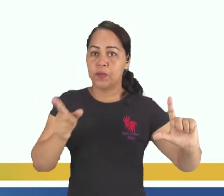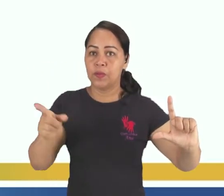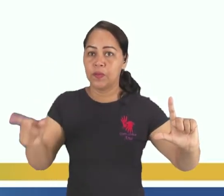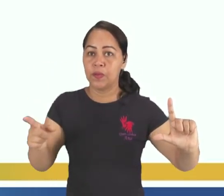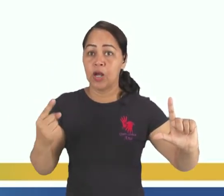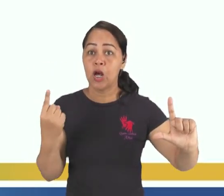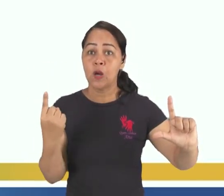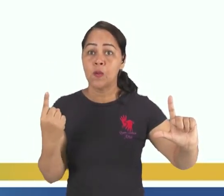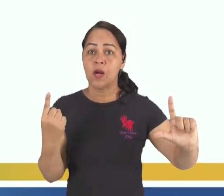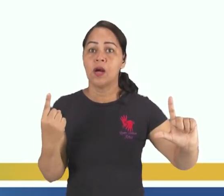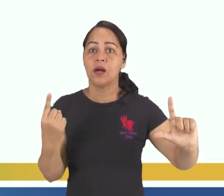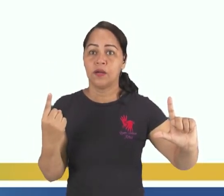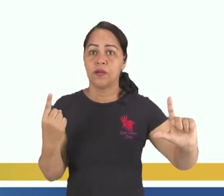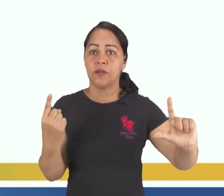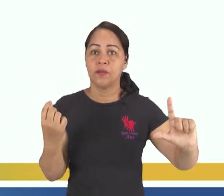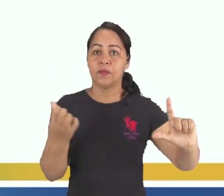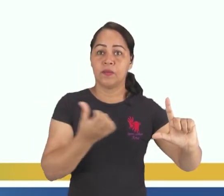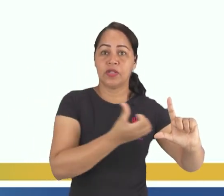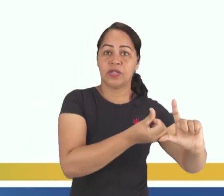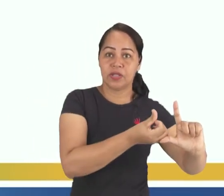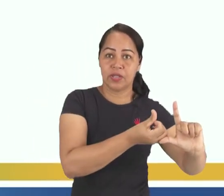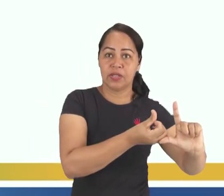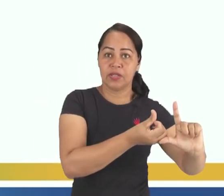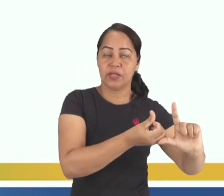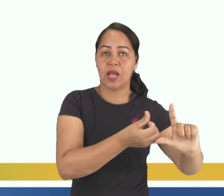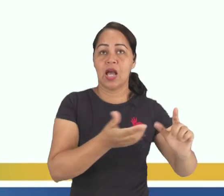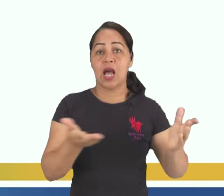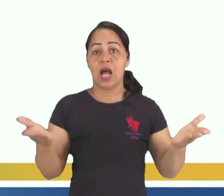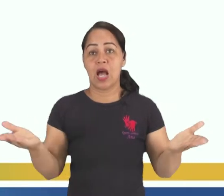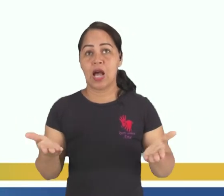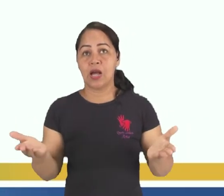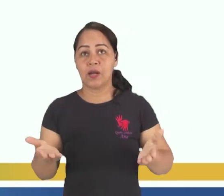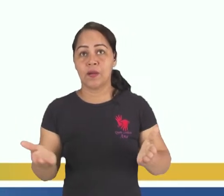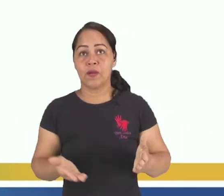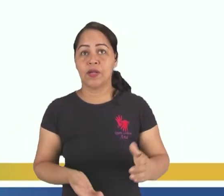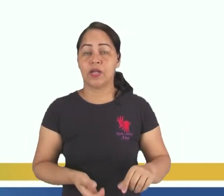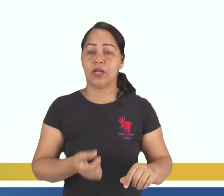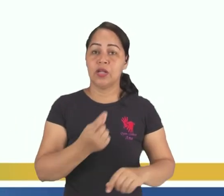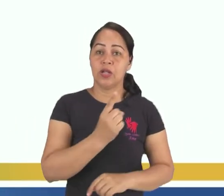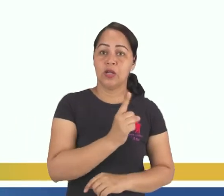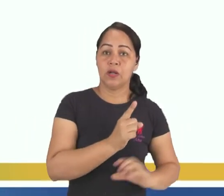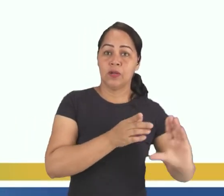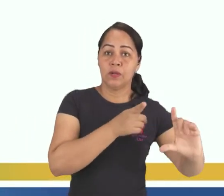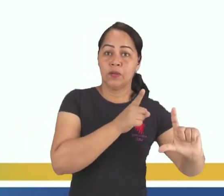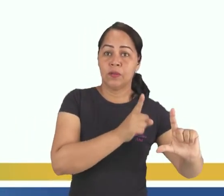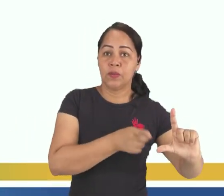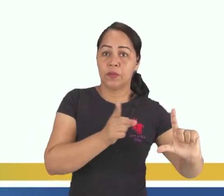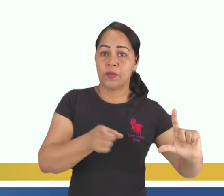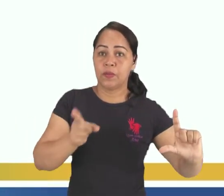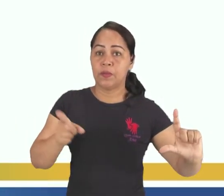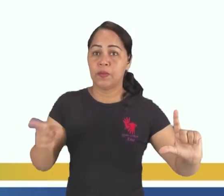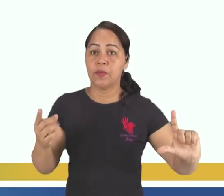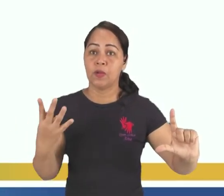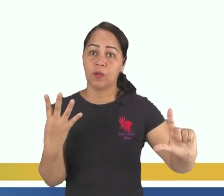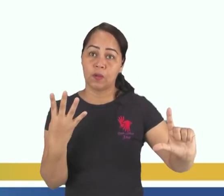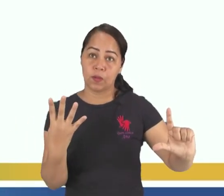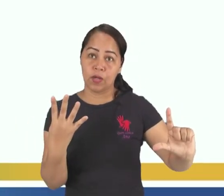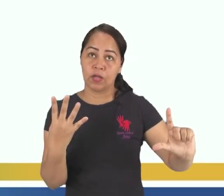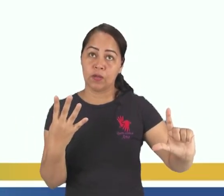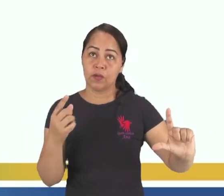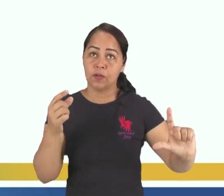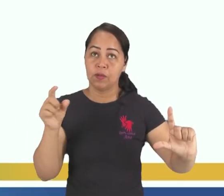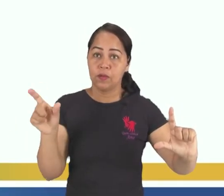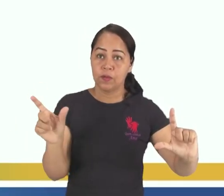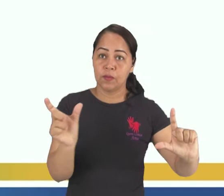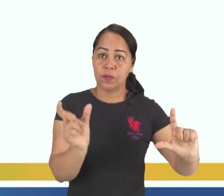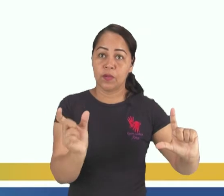uma. Eu vou pegar essa mesma barra agora e vou dividir em 4 partes iguais e vou pintar só uma. Vou pegar a